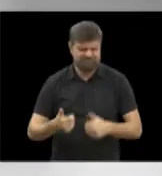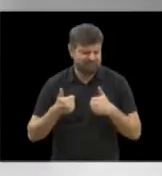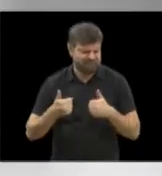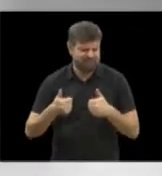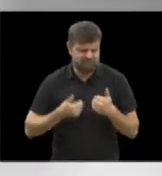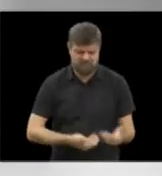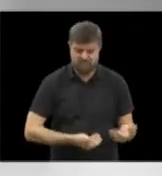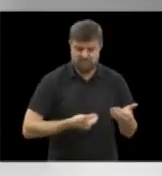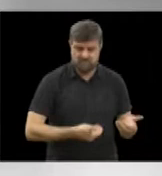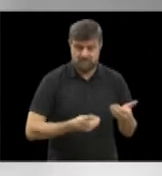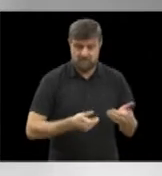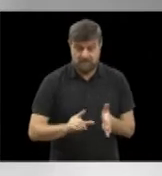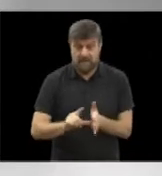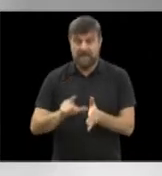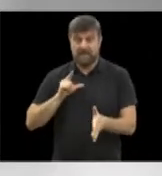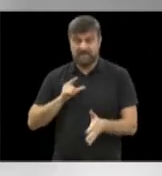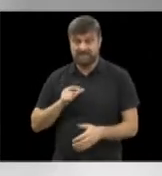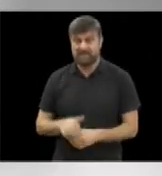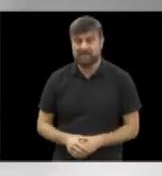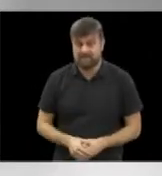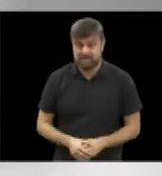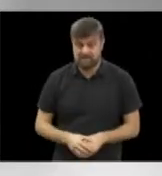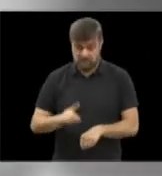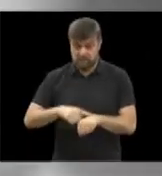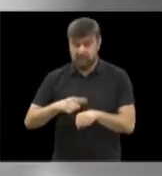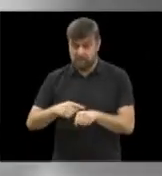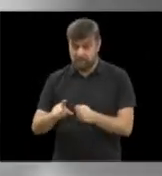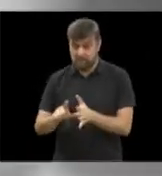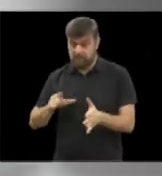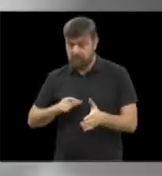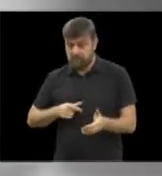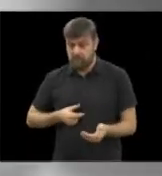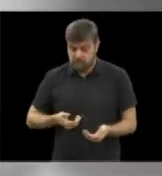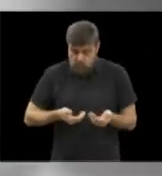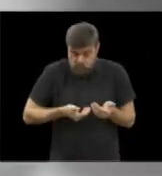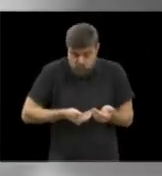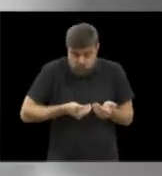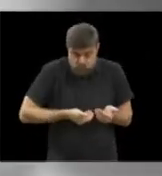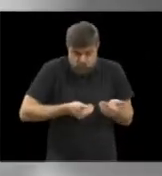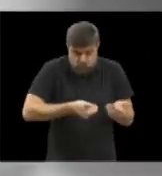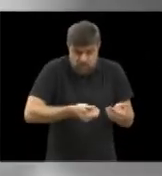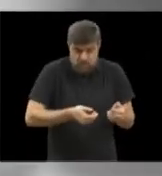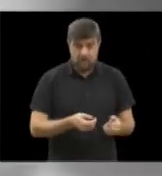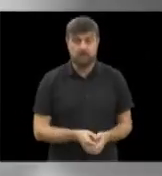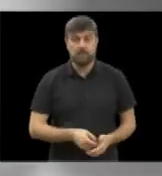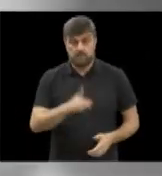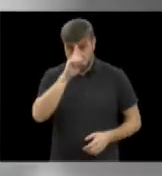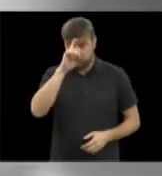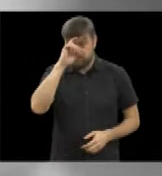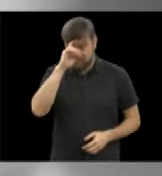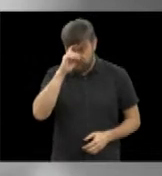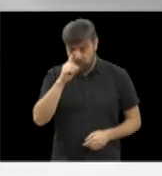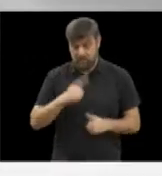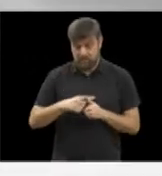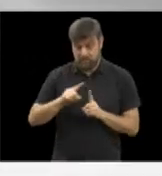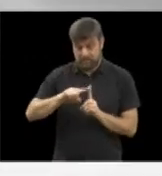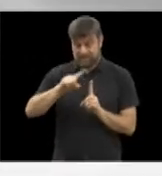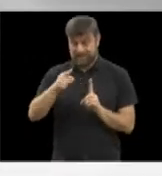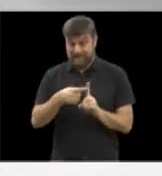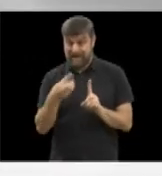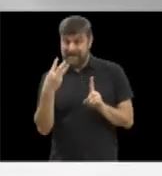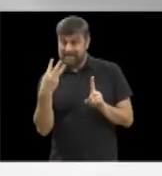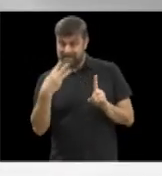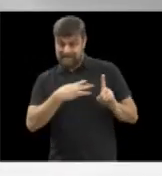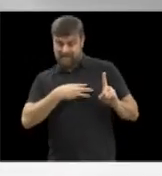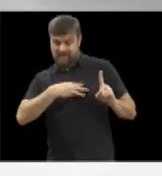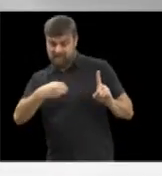espertos, foram prematuros, nasceram de 34 semanas. Então normalmente a gravidez múltipla ela é uma gravidez